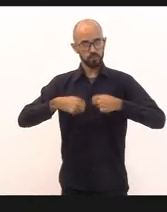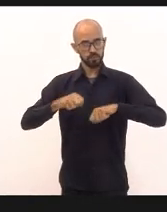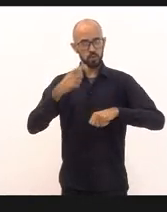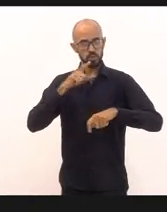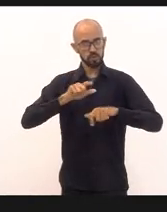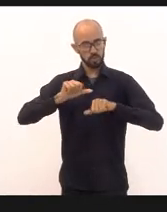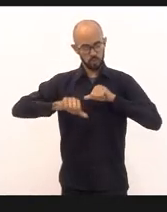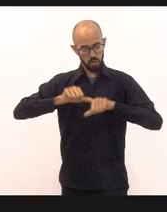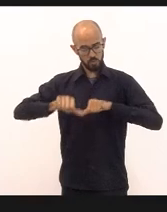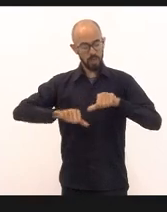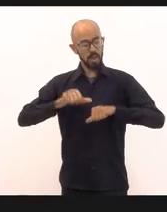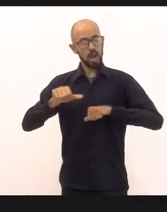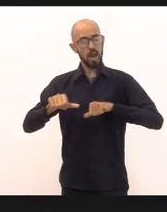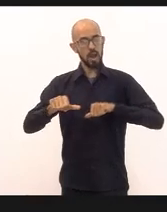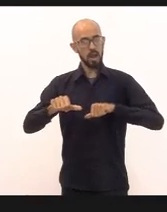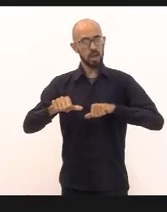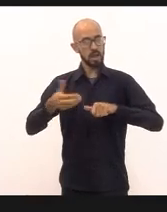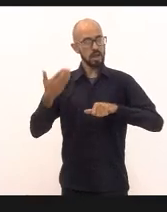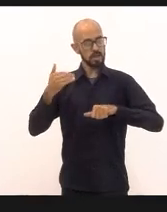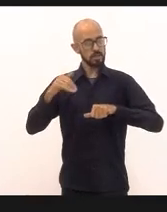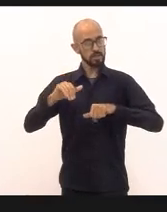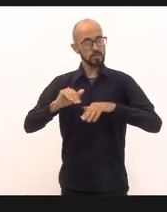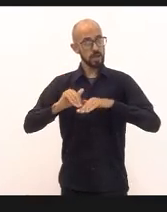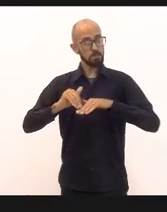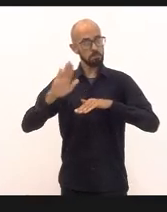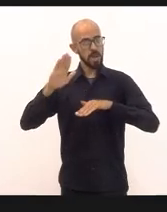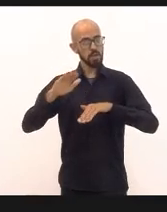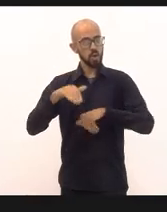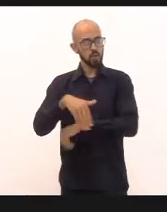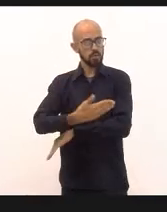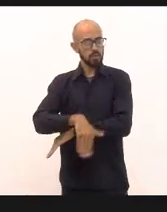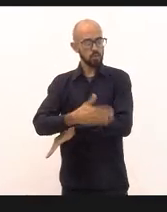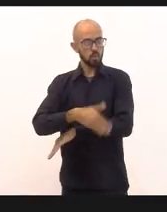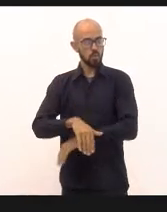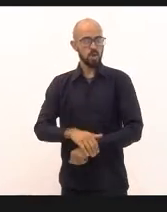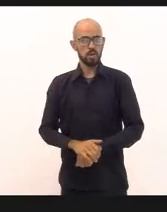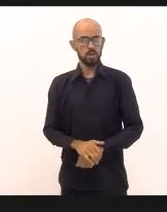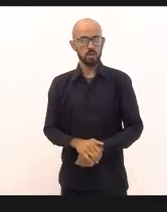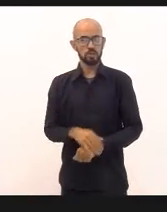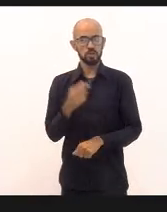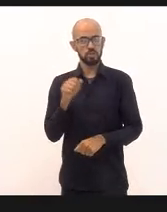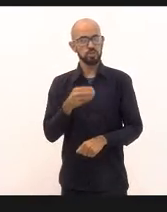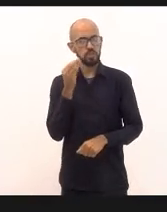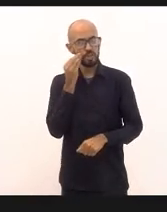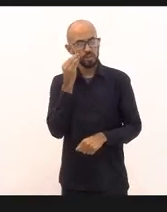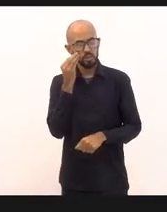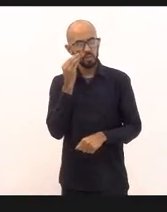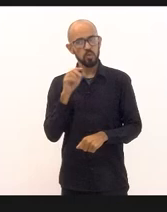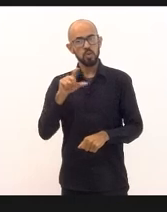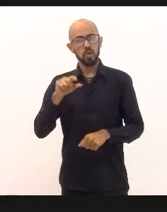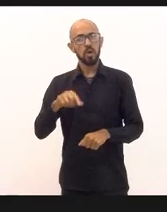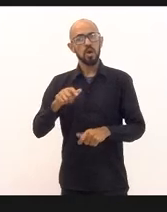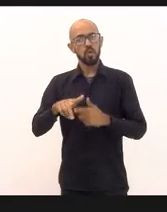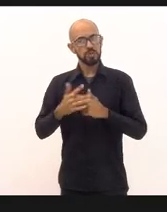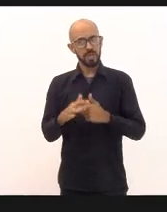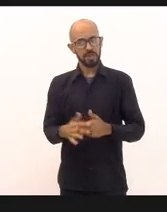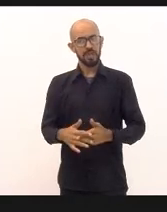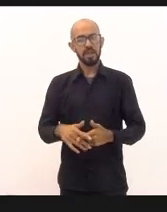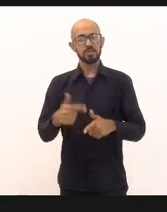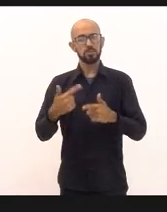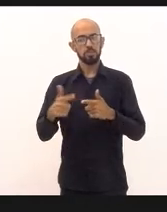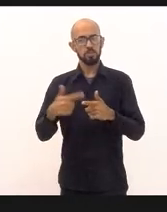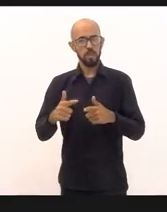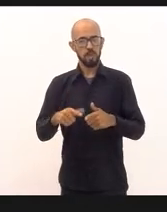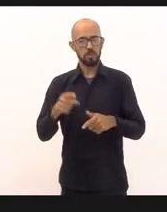ao longo do tempo. O que a gente tentou fazer com essa lei foi diminuir essa distorção, valorizar o profissional da segurança